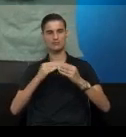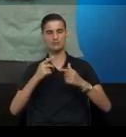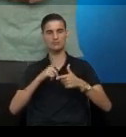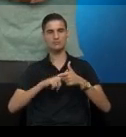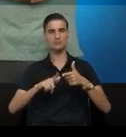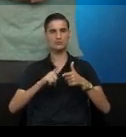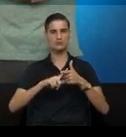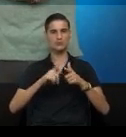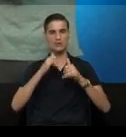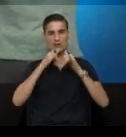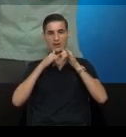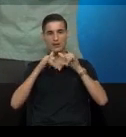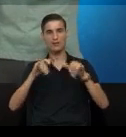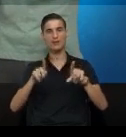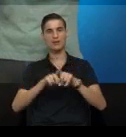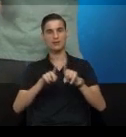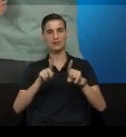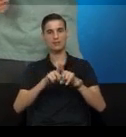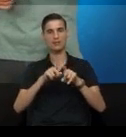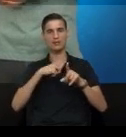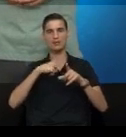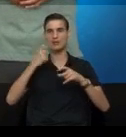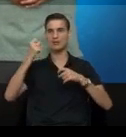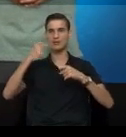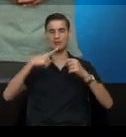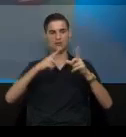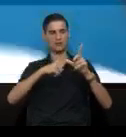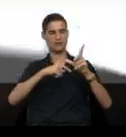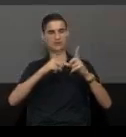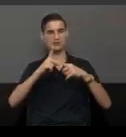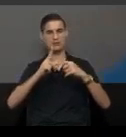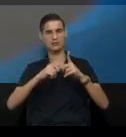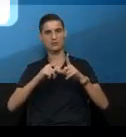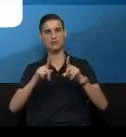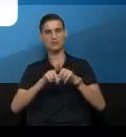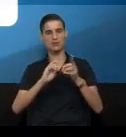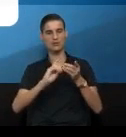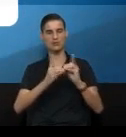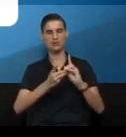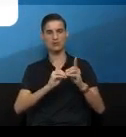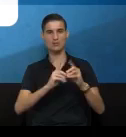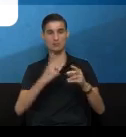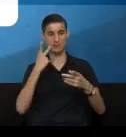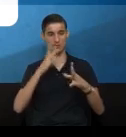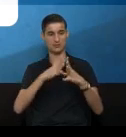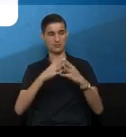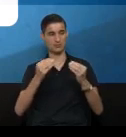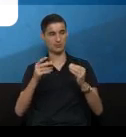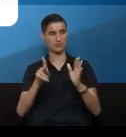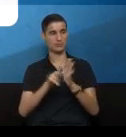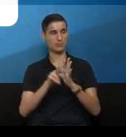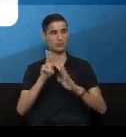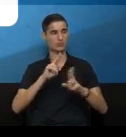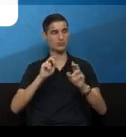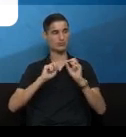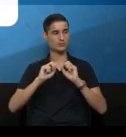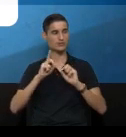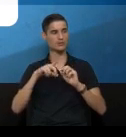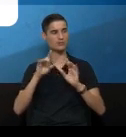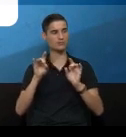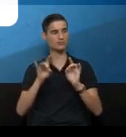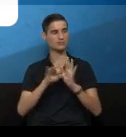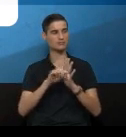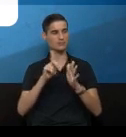de eletromagnetismo, astronomia e dinâmica de fluidos. Para solucionar essa equação, basta aplicar